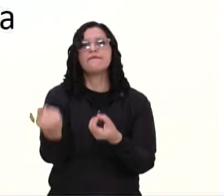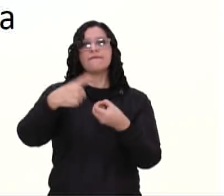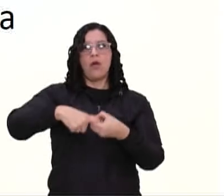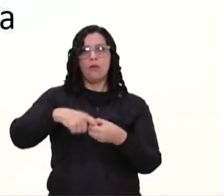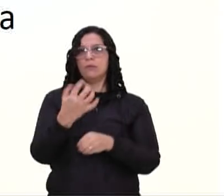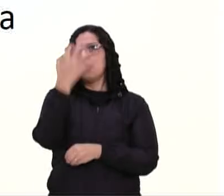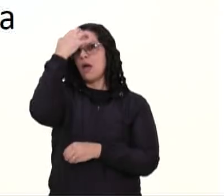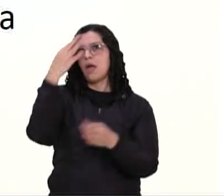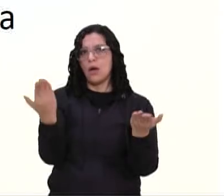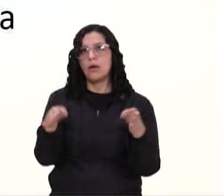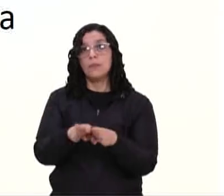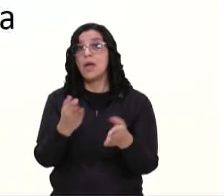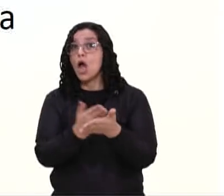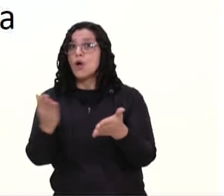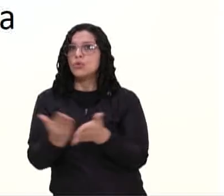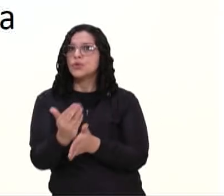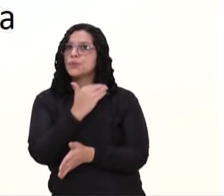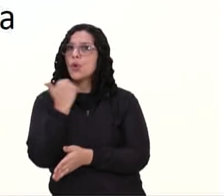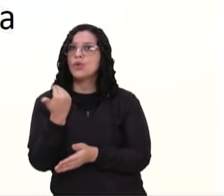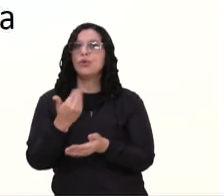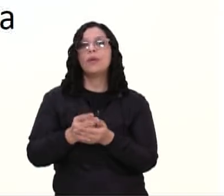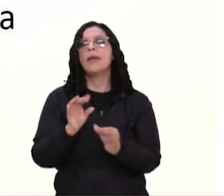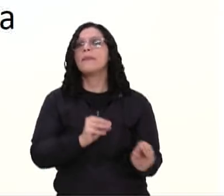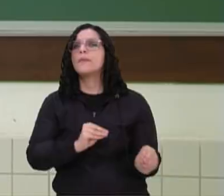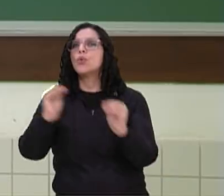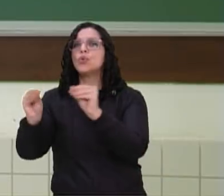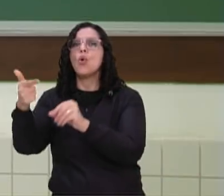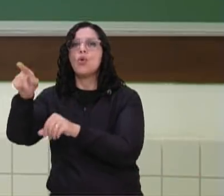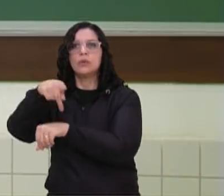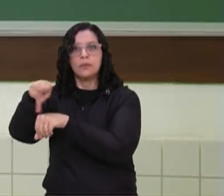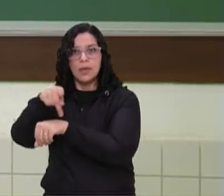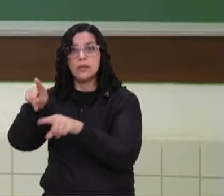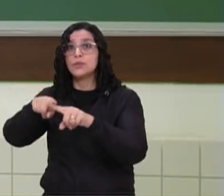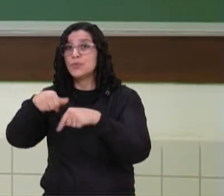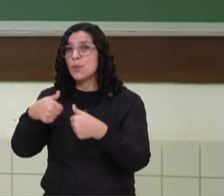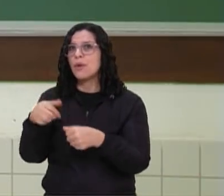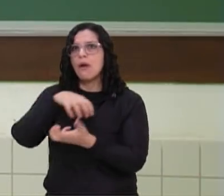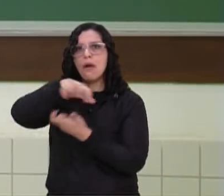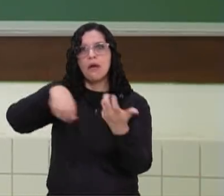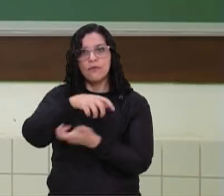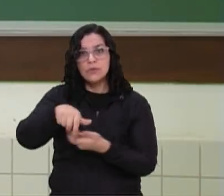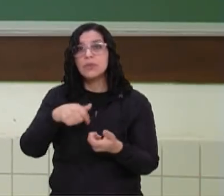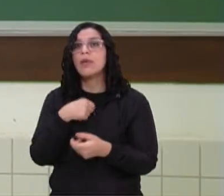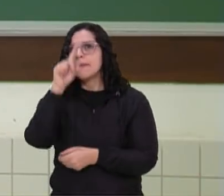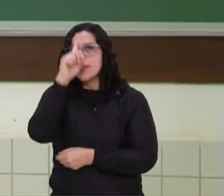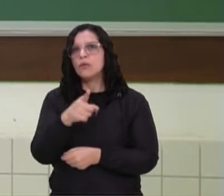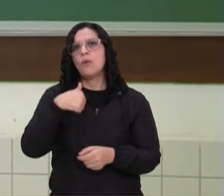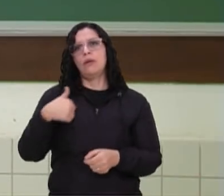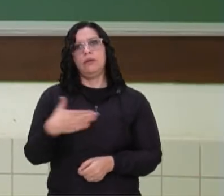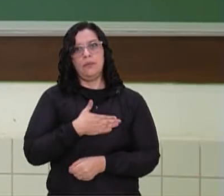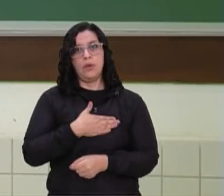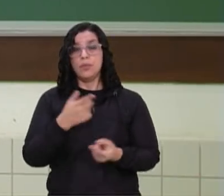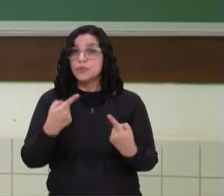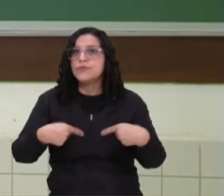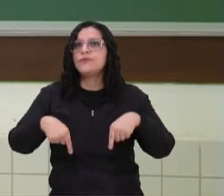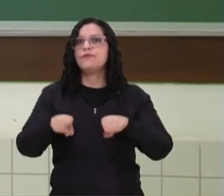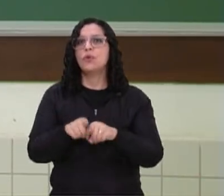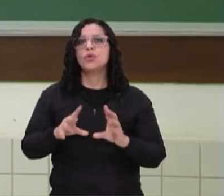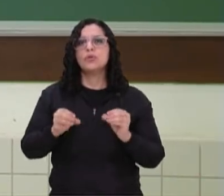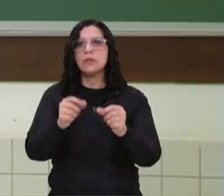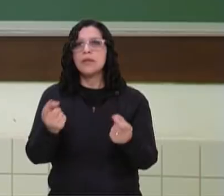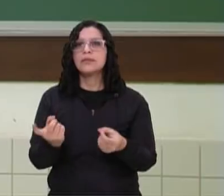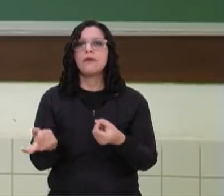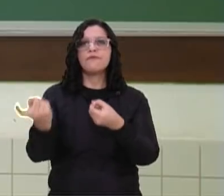sido perdidas, mortas ou exiladas pela Revolução Francesa e por Napoleão Bonaparte. Então volta tudo